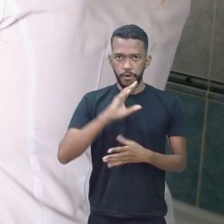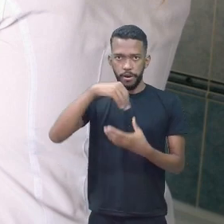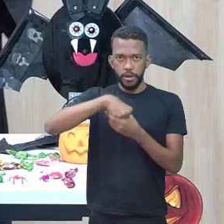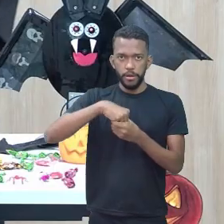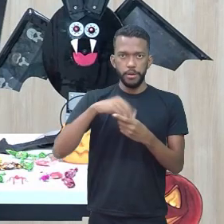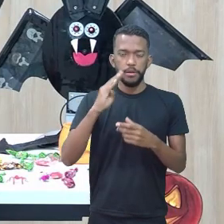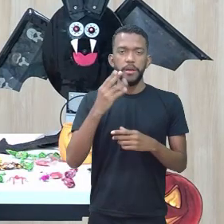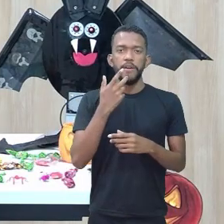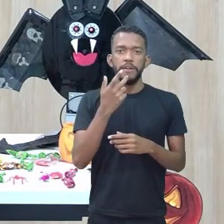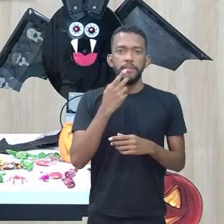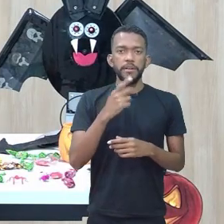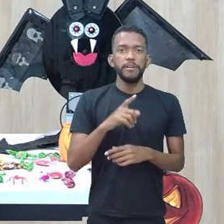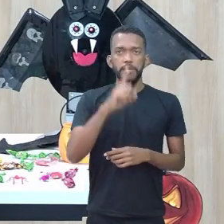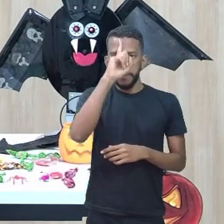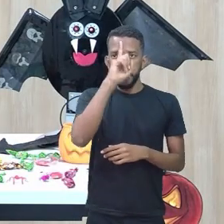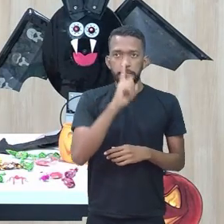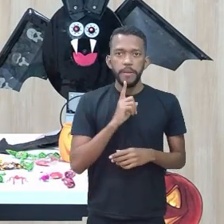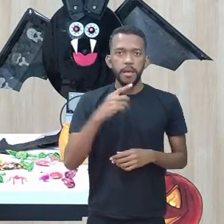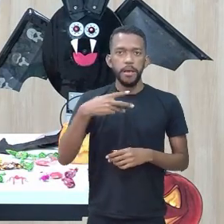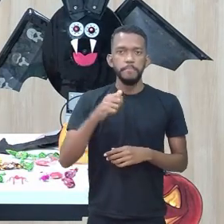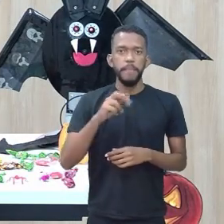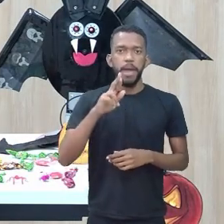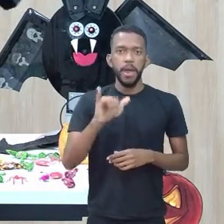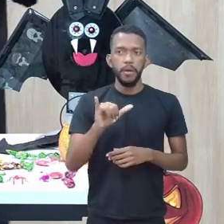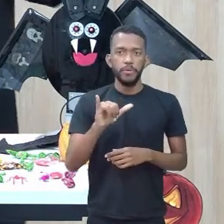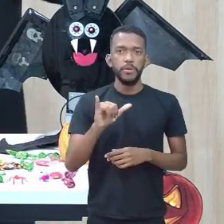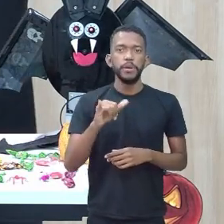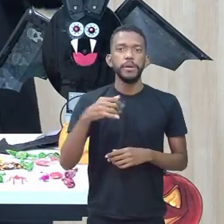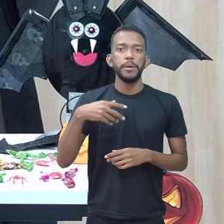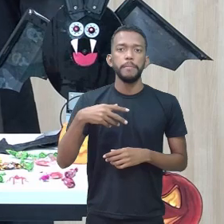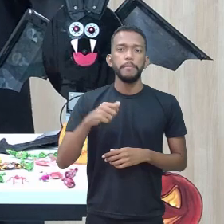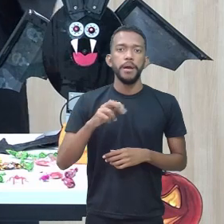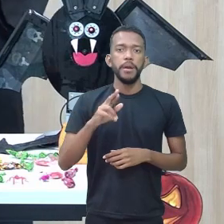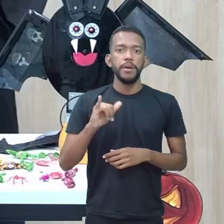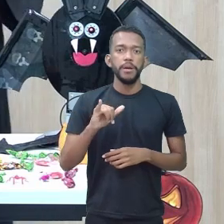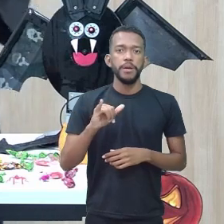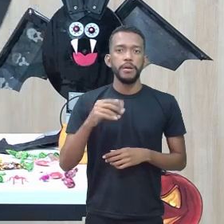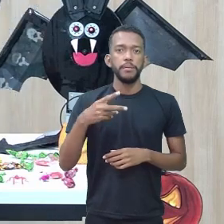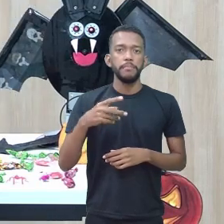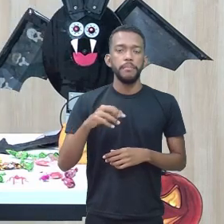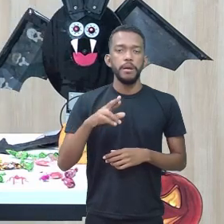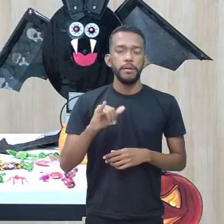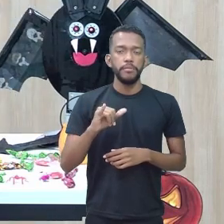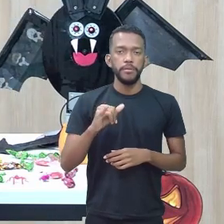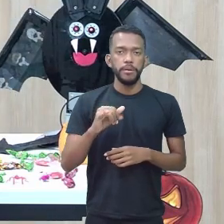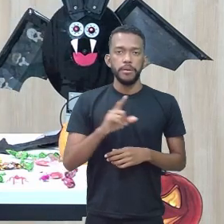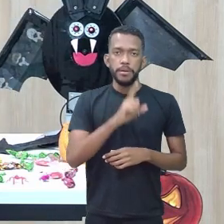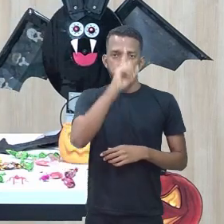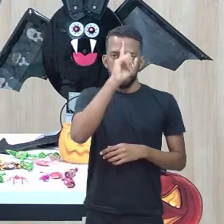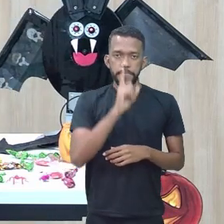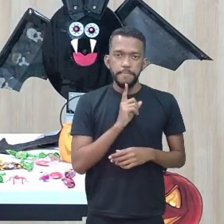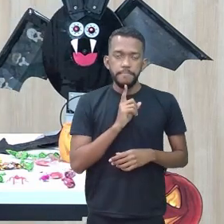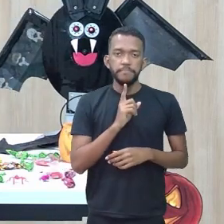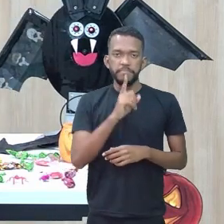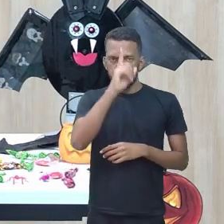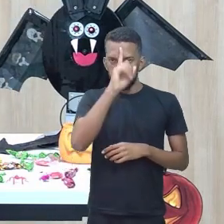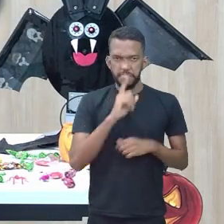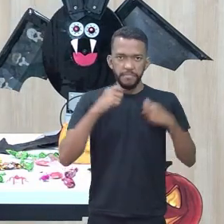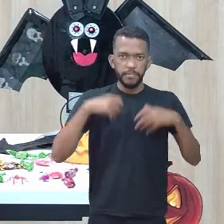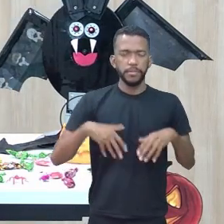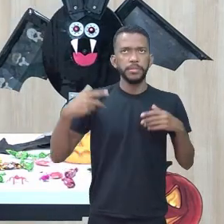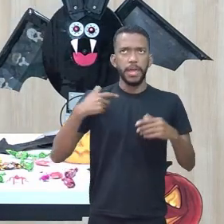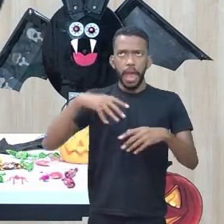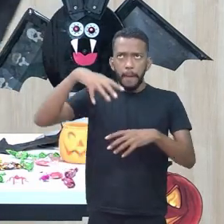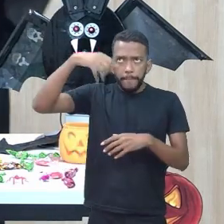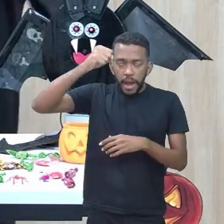fala Bloody Mary, que é loira, Maria ensanguentada, e fala isso algumas vezes, apaga a luz, bate na porta,